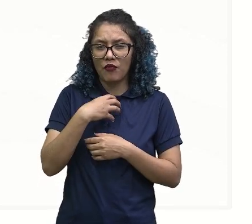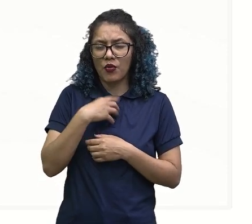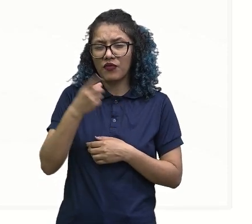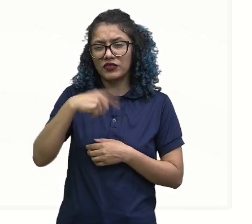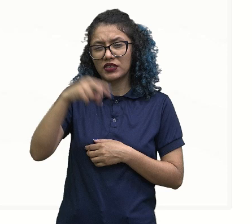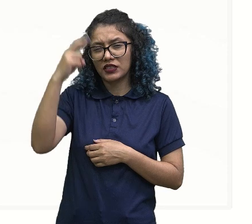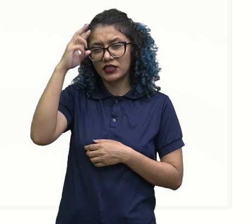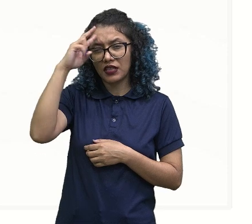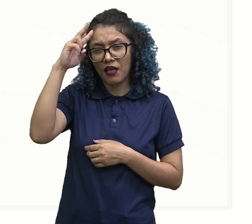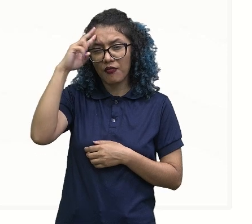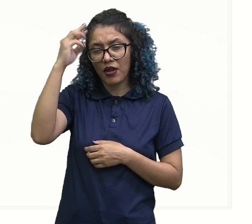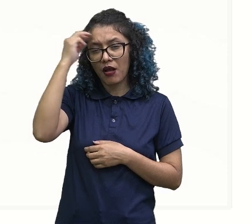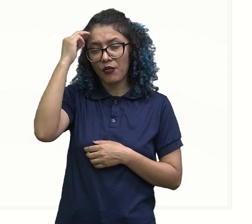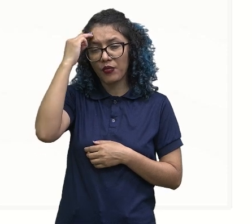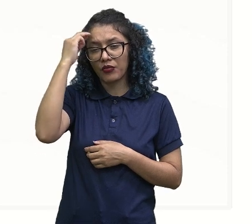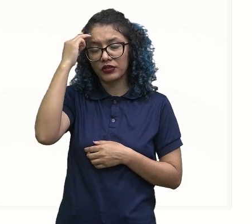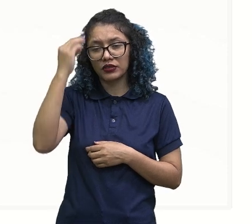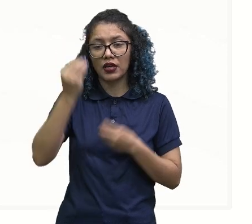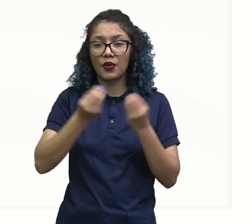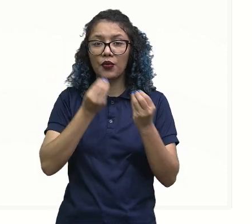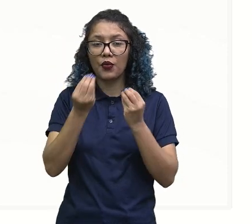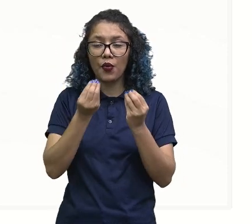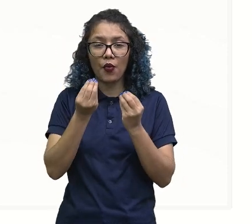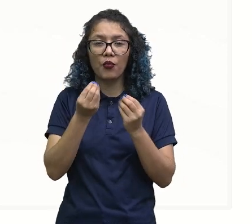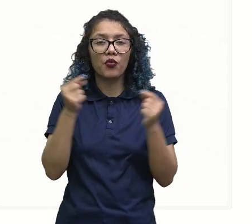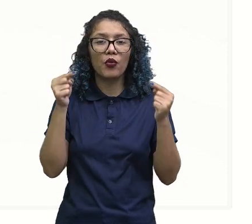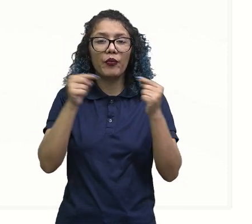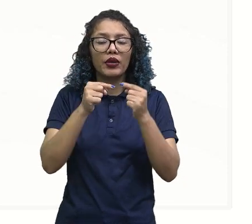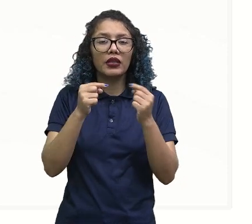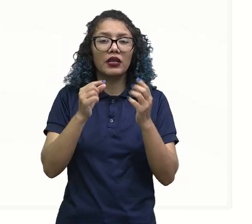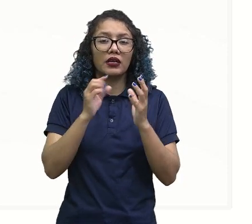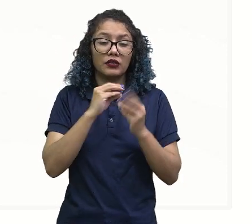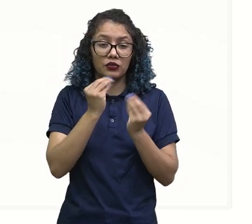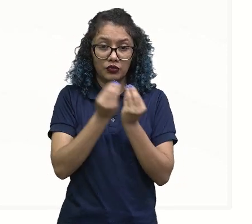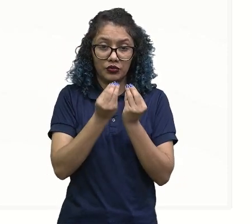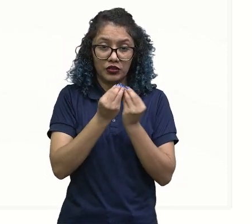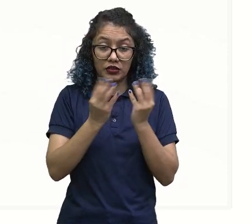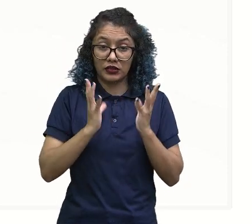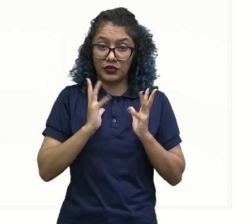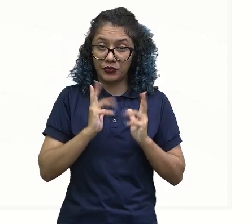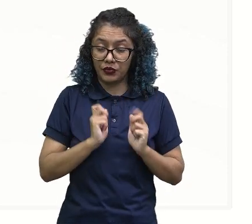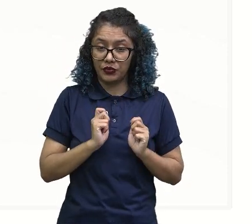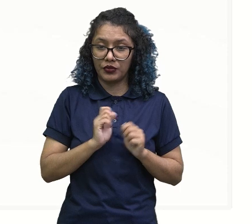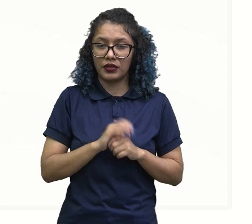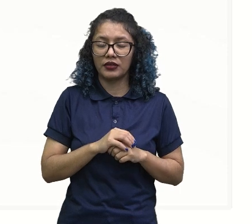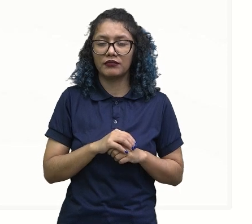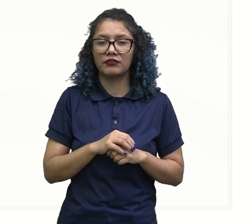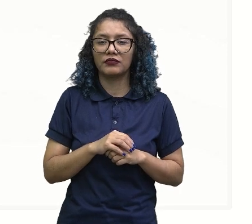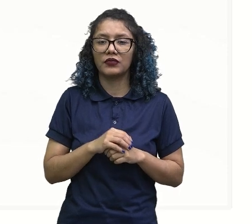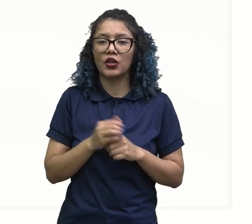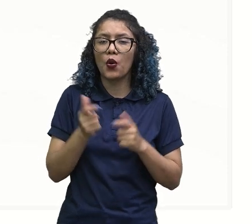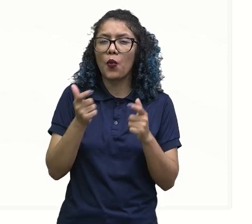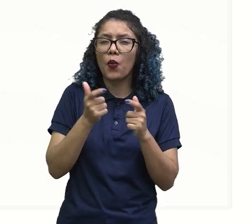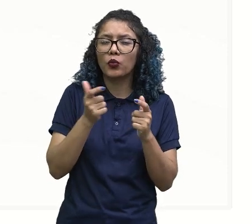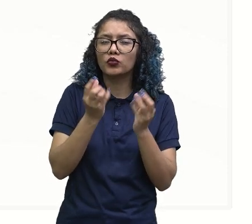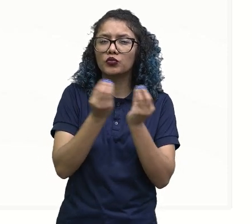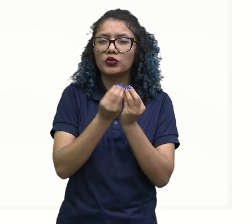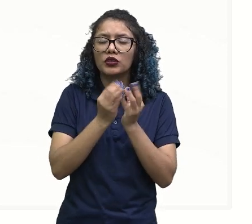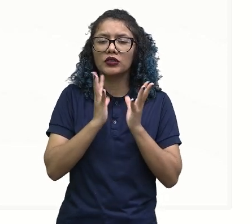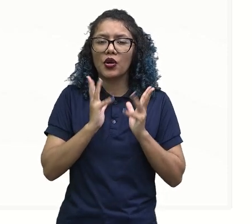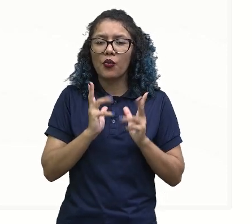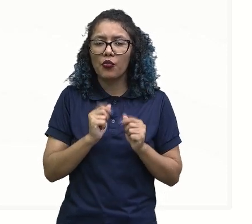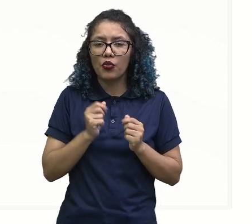lembrar onde vai ser a substância pura, tá? Sempre se pergunte onde é a substância pura, onde que ele vai